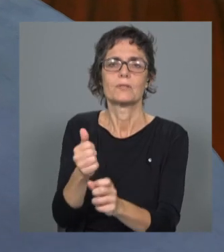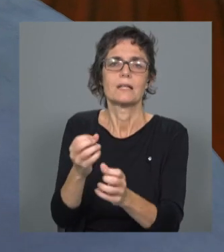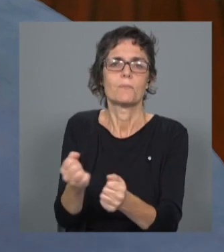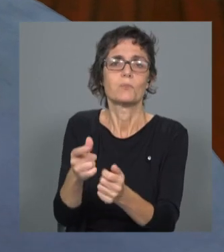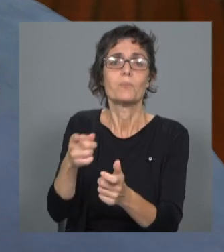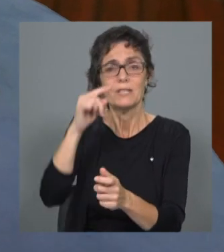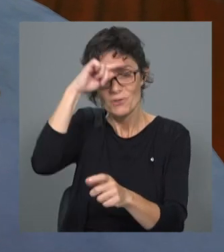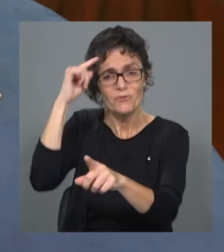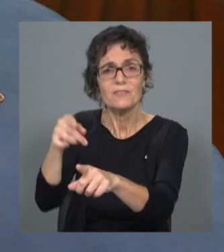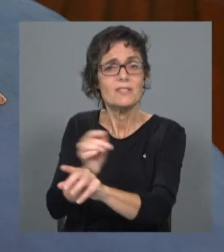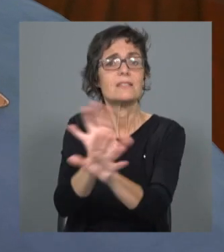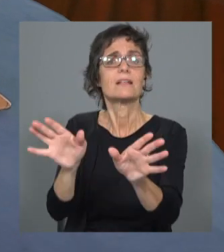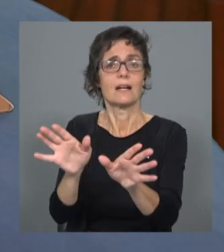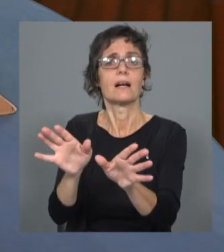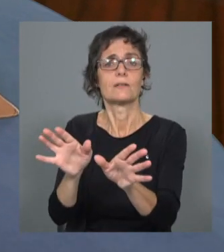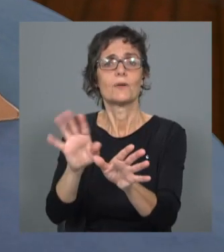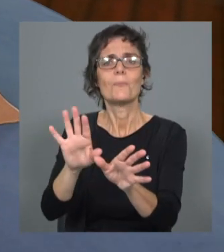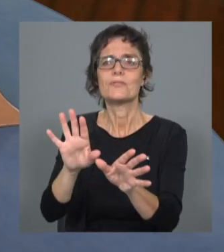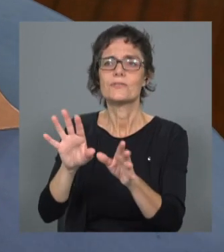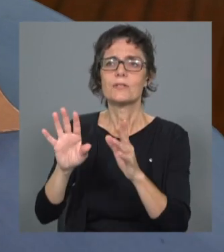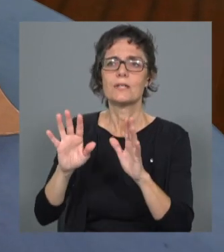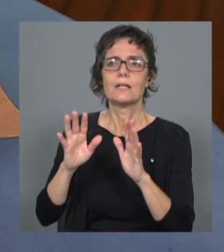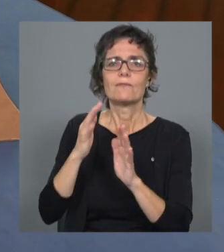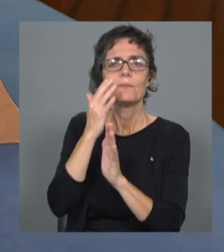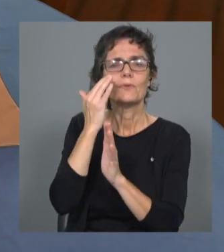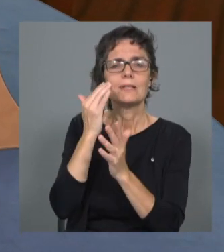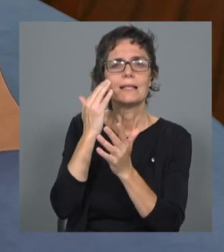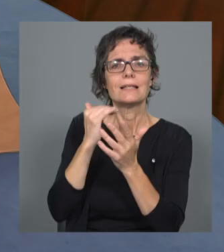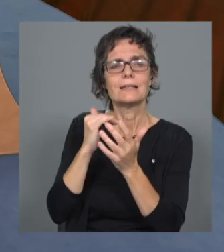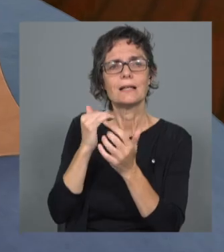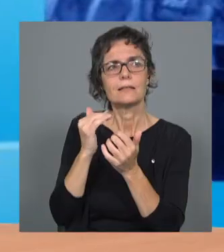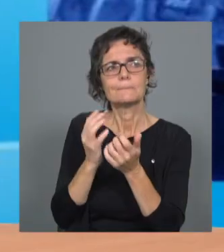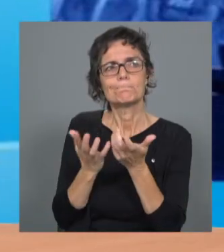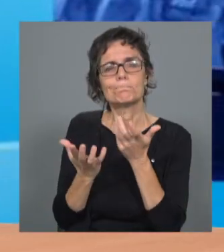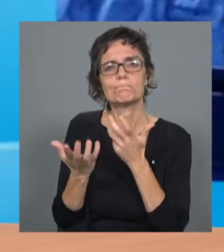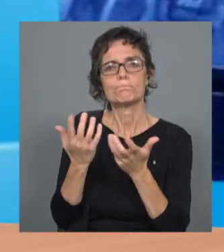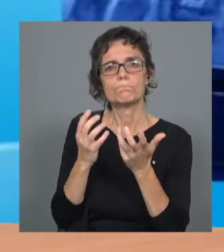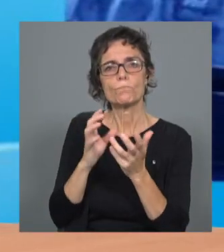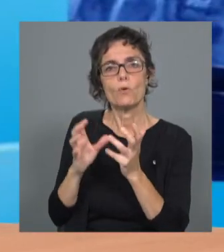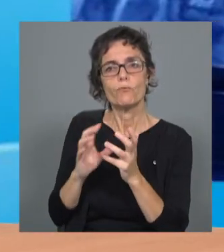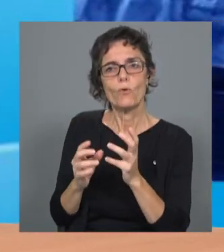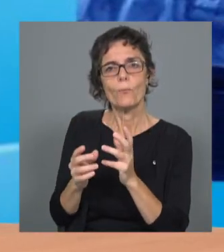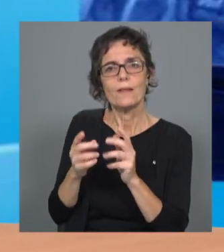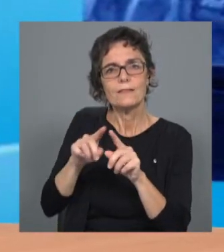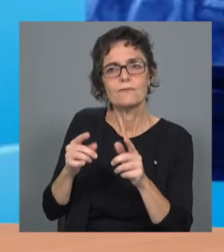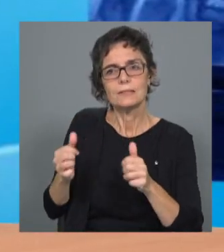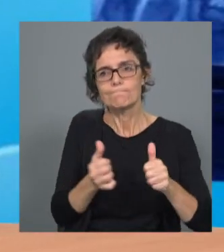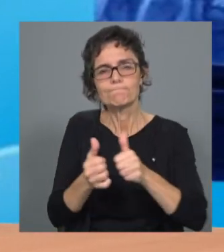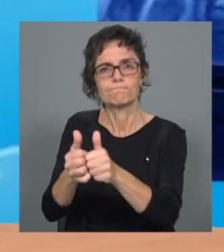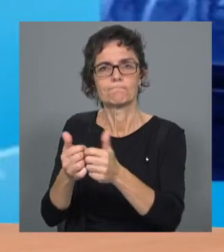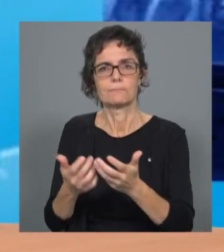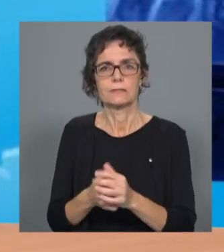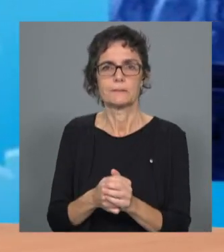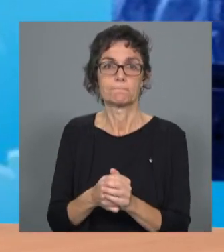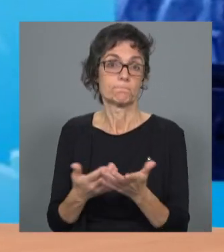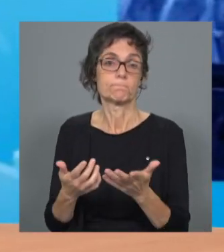aqueles processos burocráticos muito complicados também que vêm a seguir, e que para mim, sinceramente, é uma parte que eu gostava de